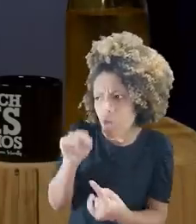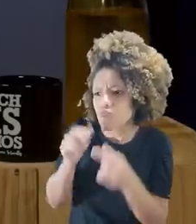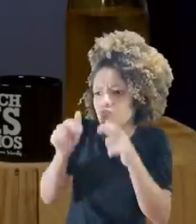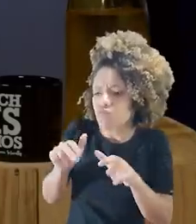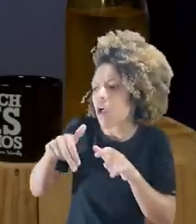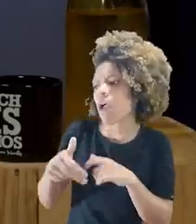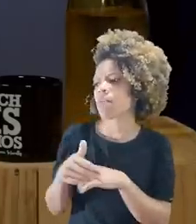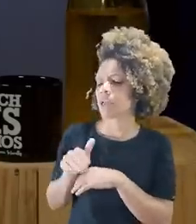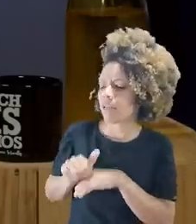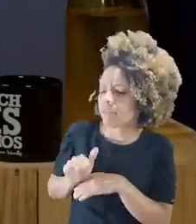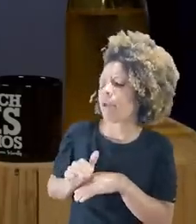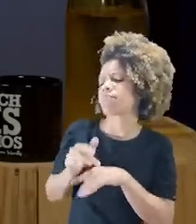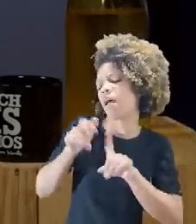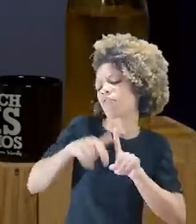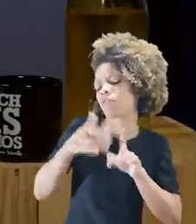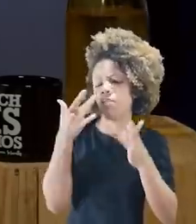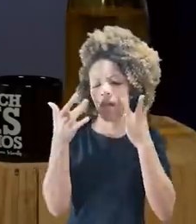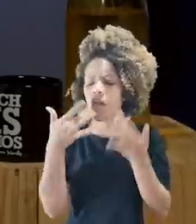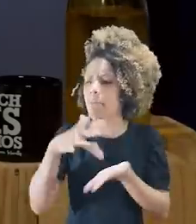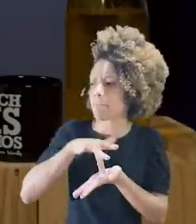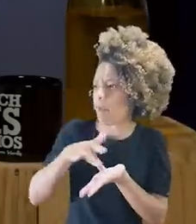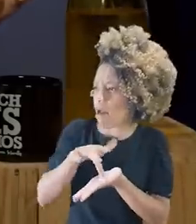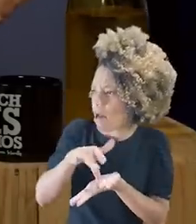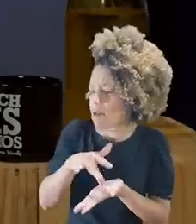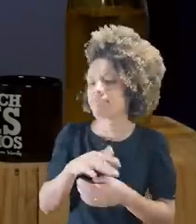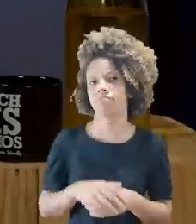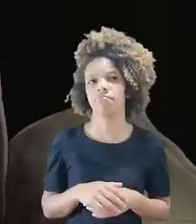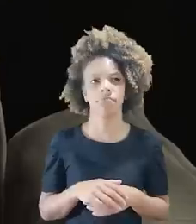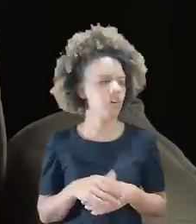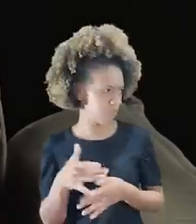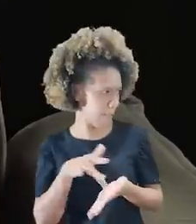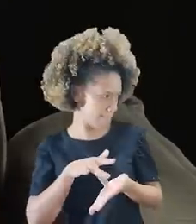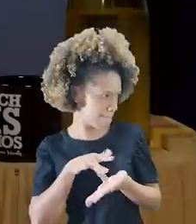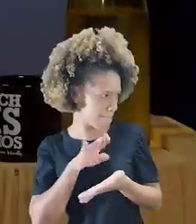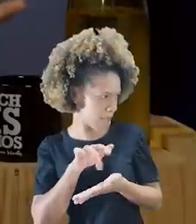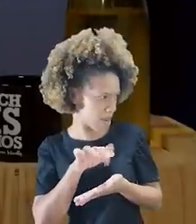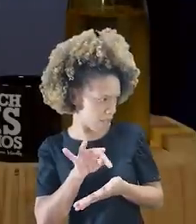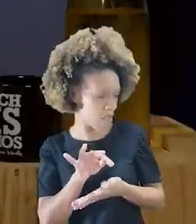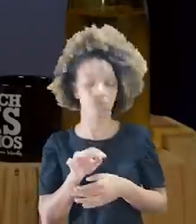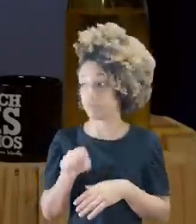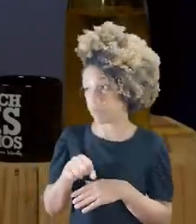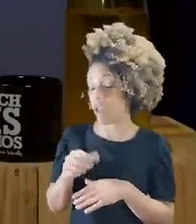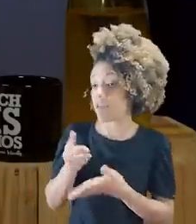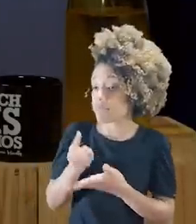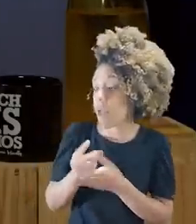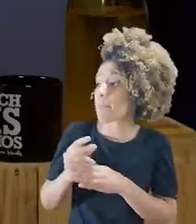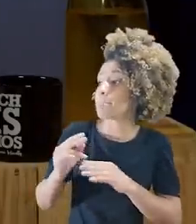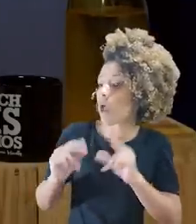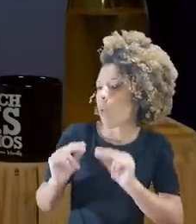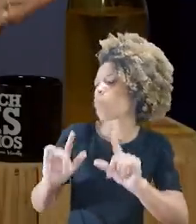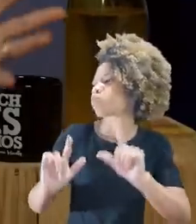história criança artista teatro balé eh sem do é sempre fazia comerciais e